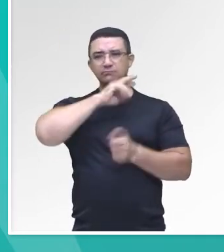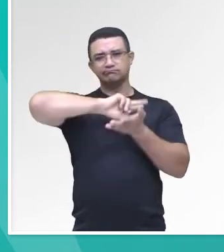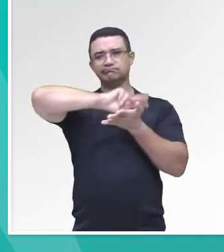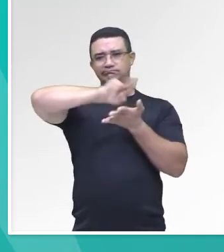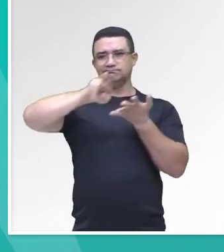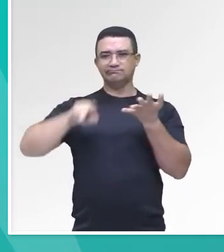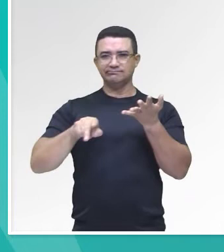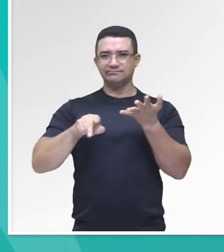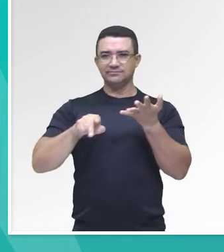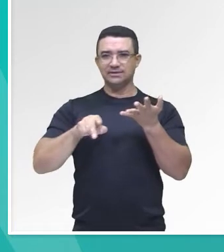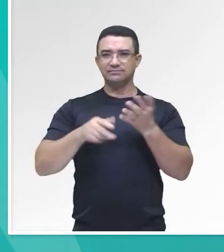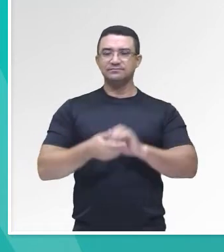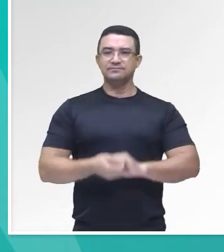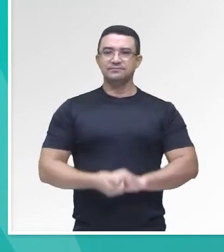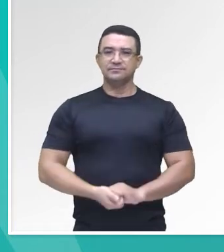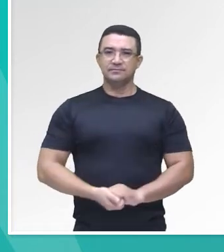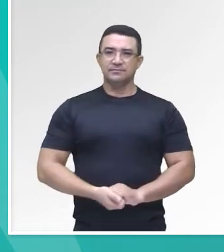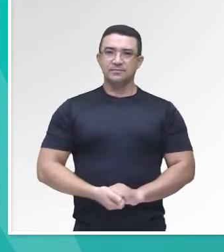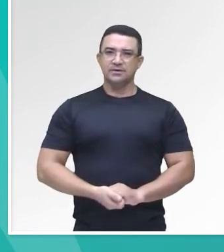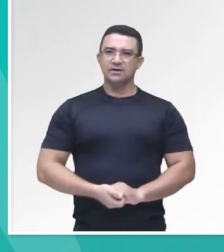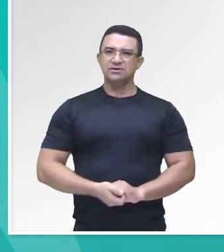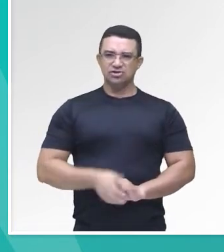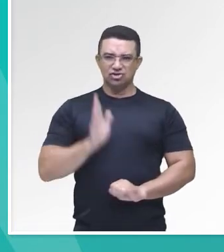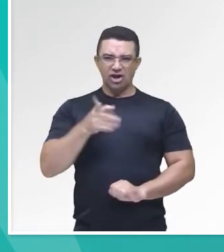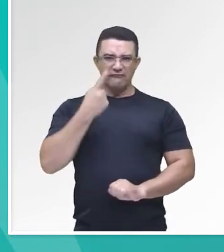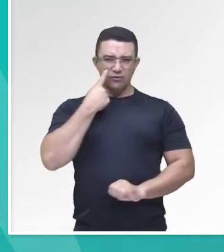dura de coração. Já ouviram essa expressão?